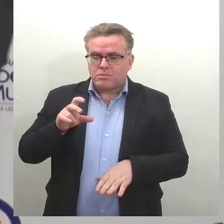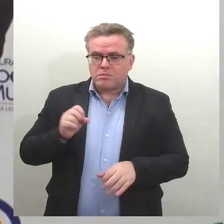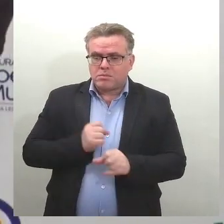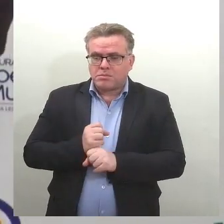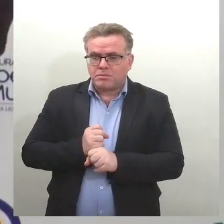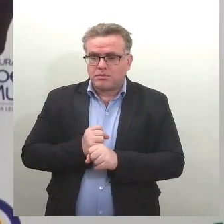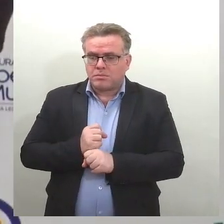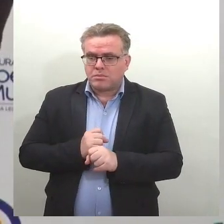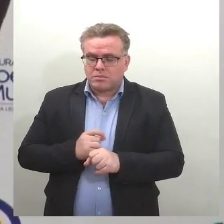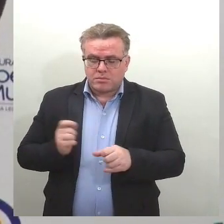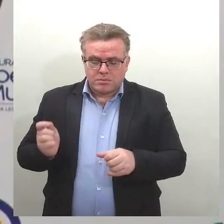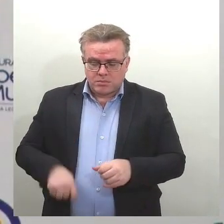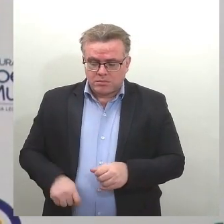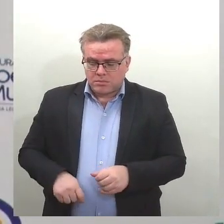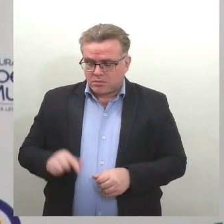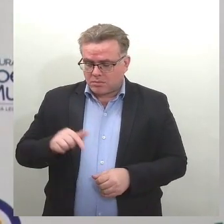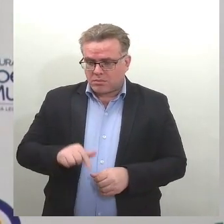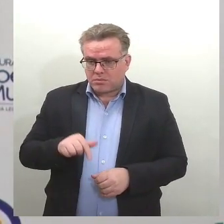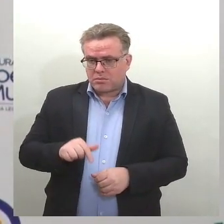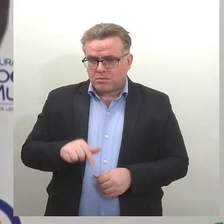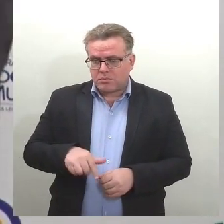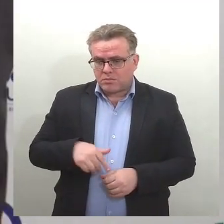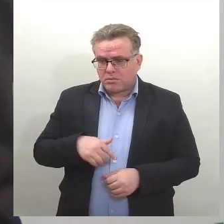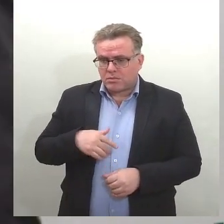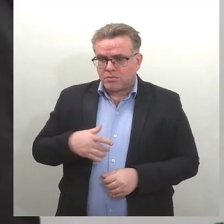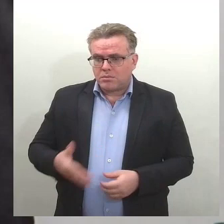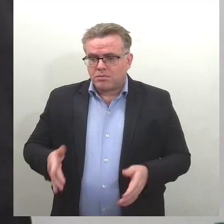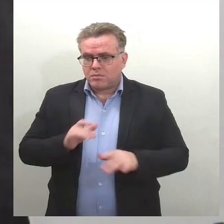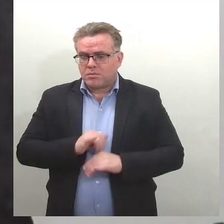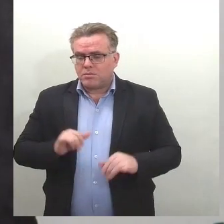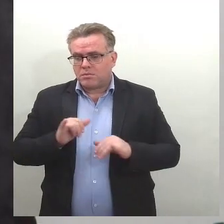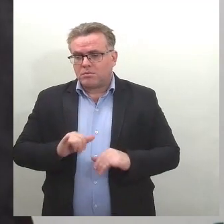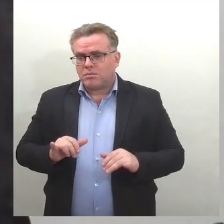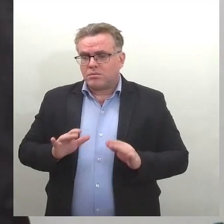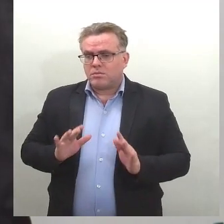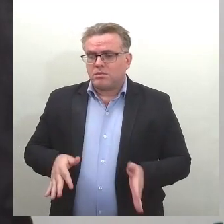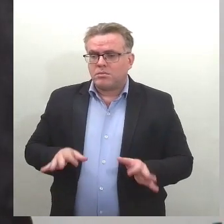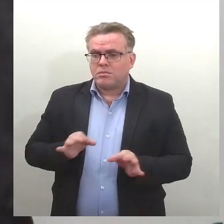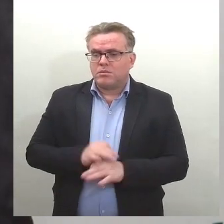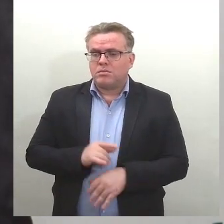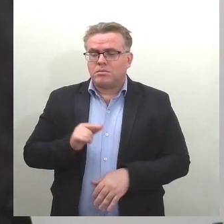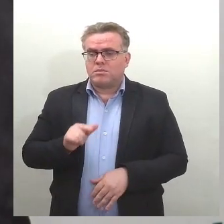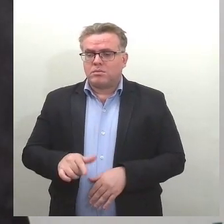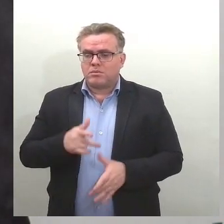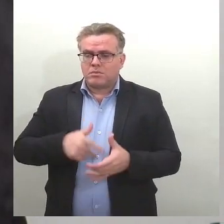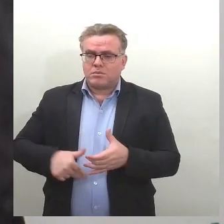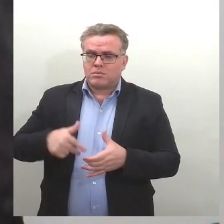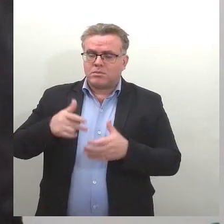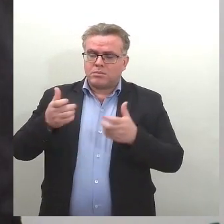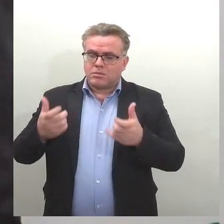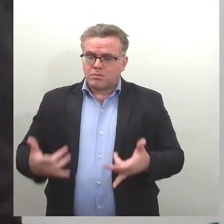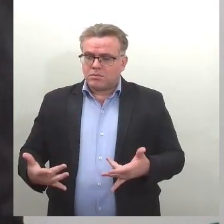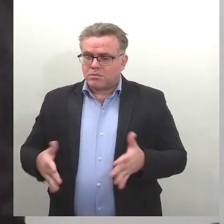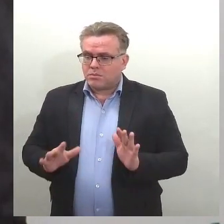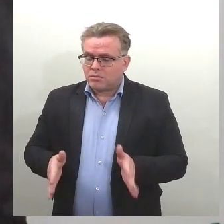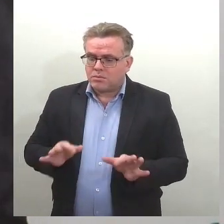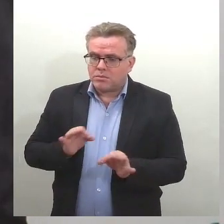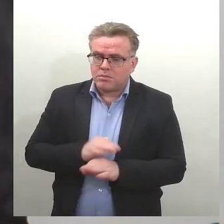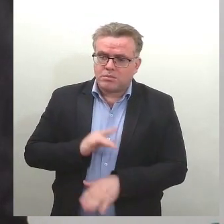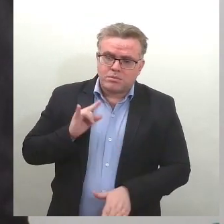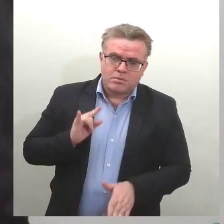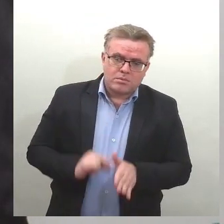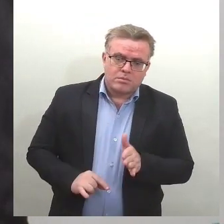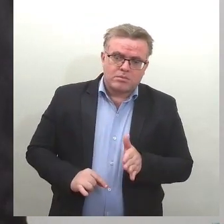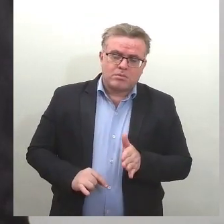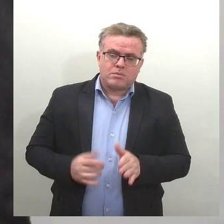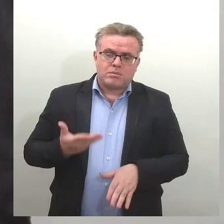Eu acabei de citar aqui na tribuna sobre uns documentos que eu encontrei de um amigo já